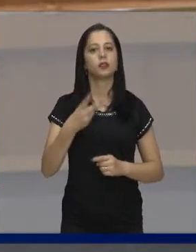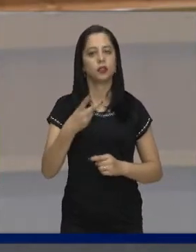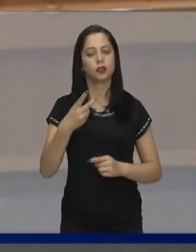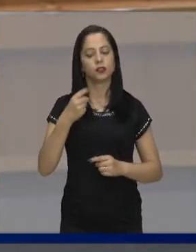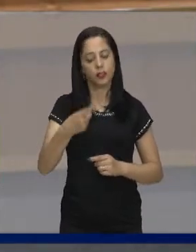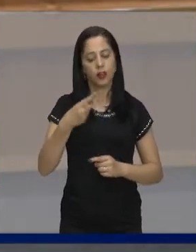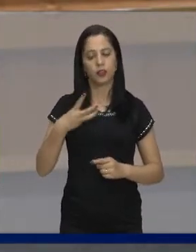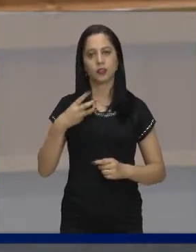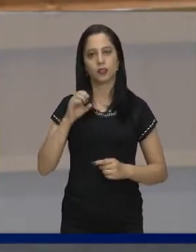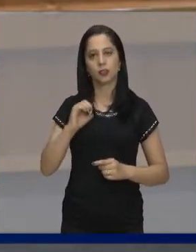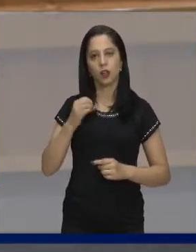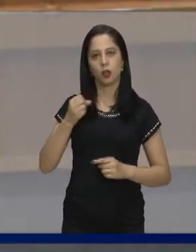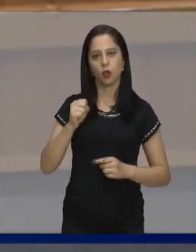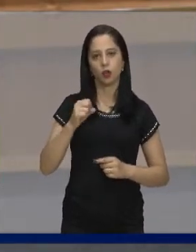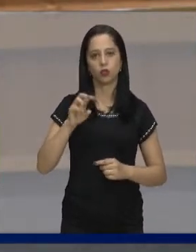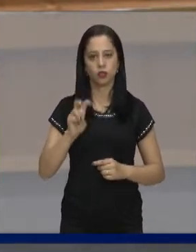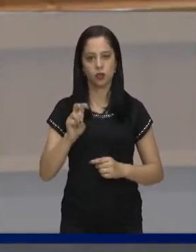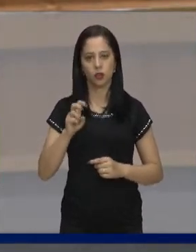13085/2021,